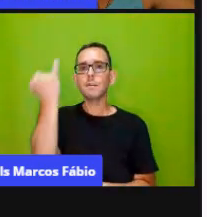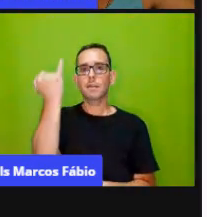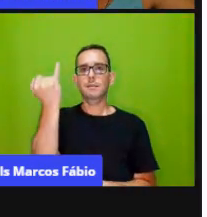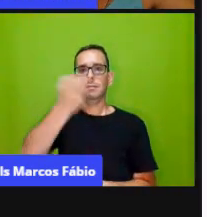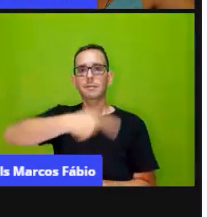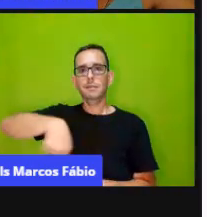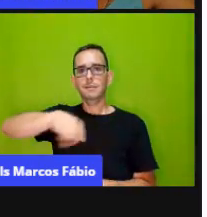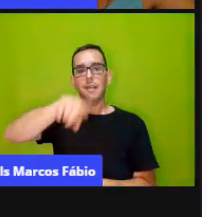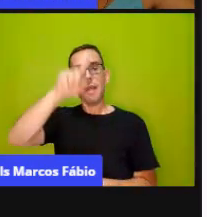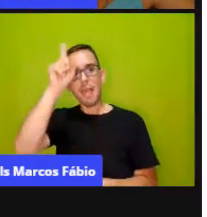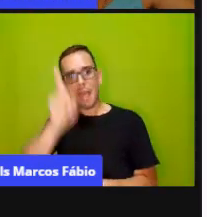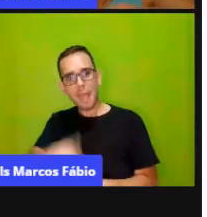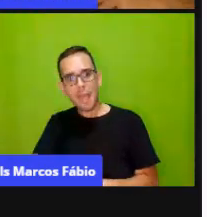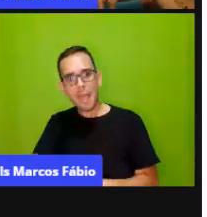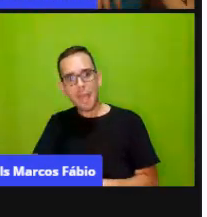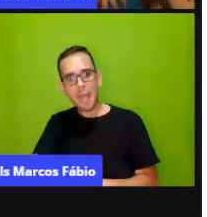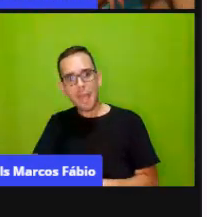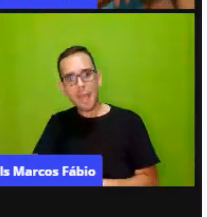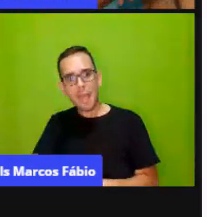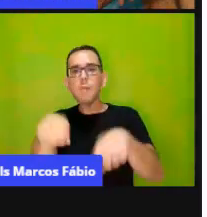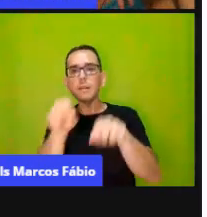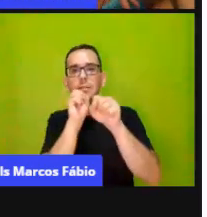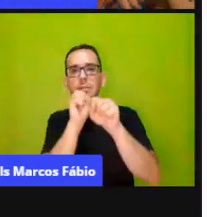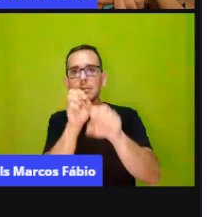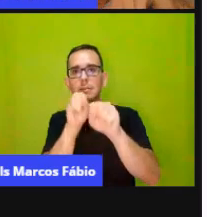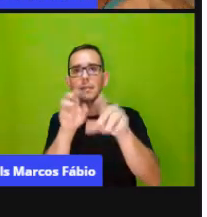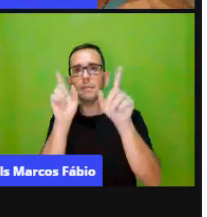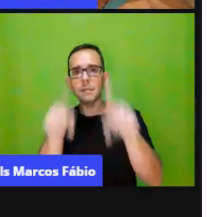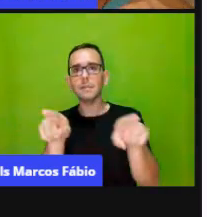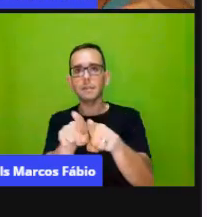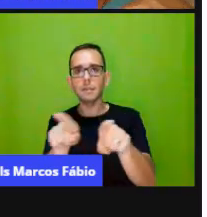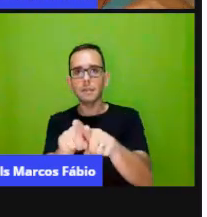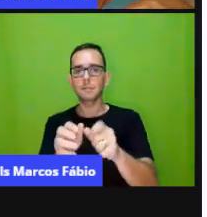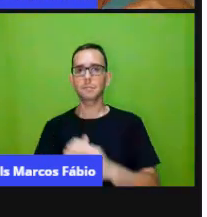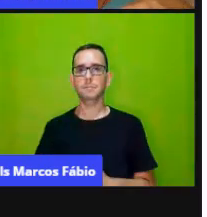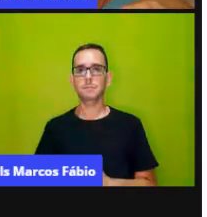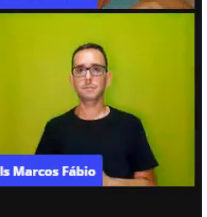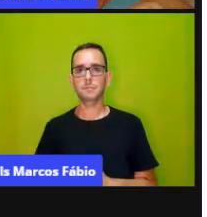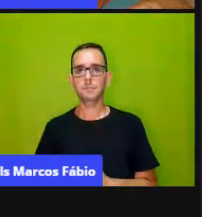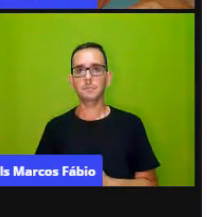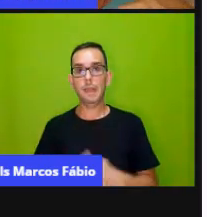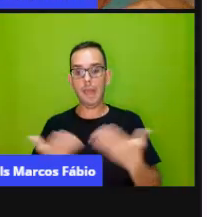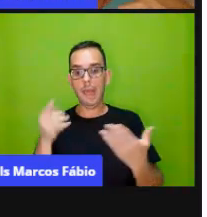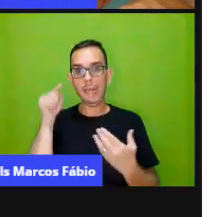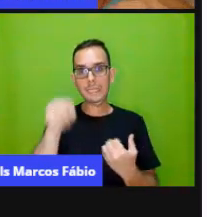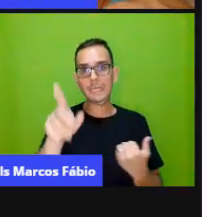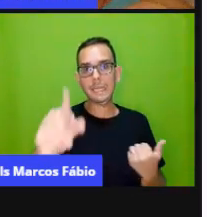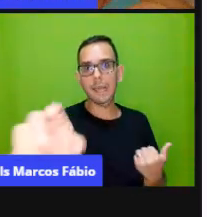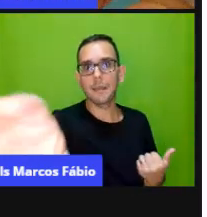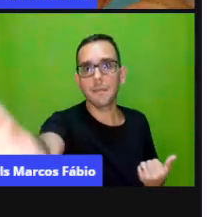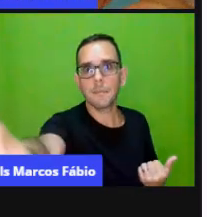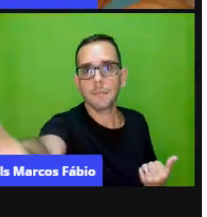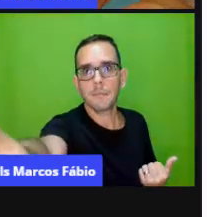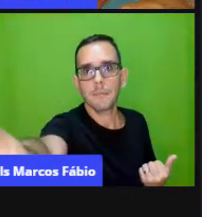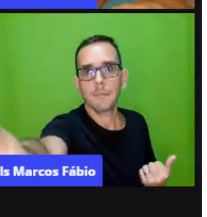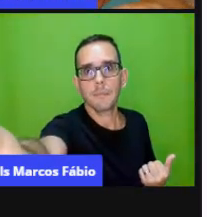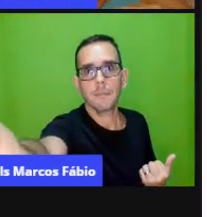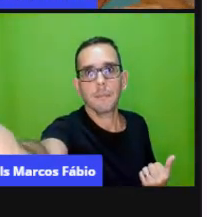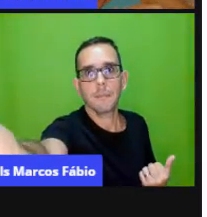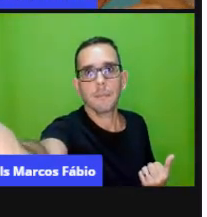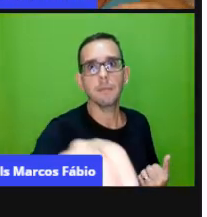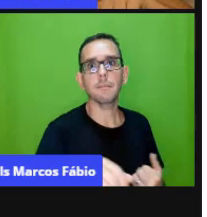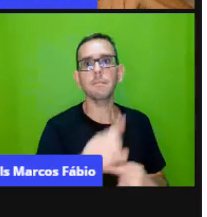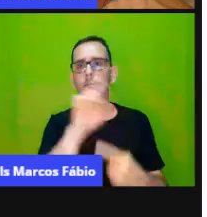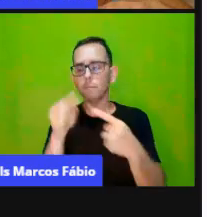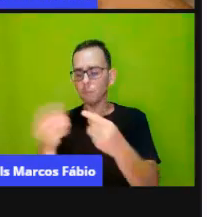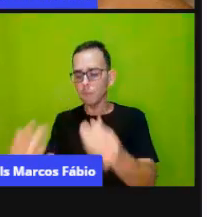uma atividade que a gente pode tentar ensinar. Pode passar o vídeo. Então, aqui a gente está ensinando, esse é um cachorro que chegou na minha casa, pequenininha, e a